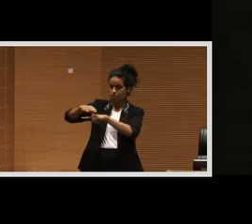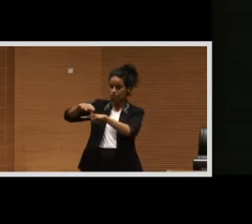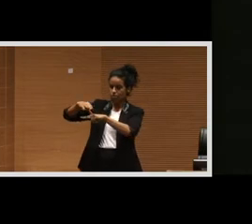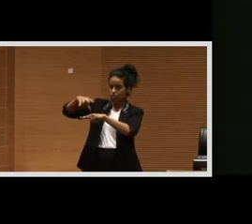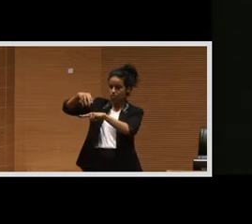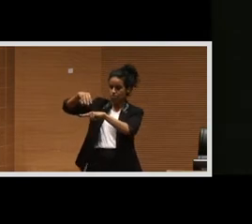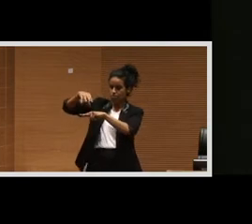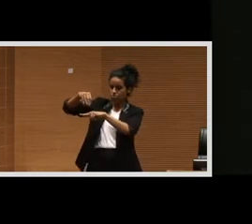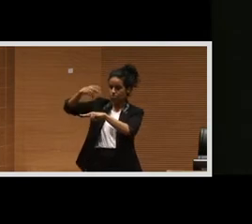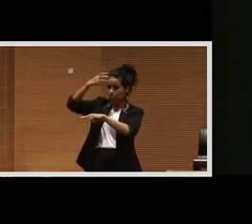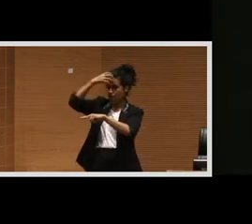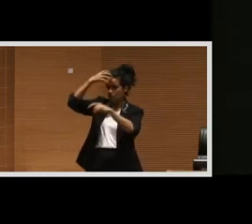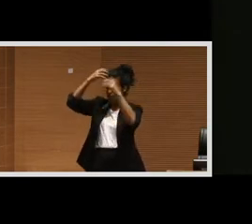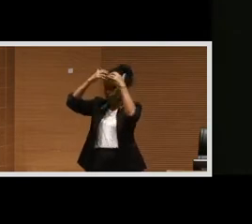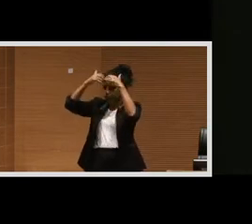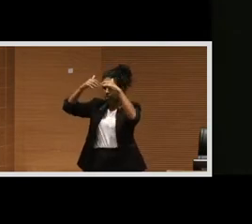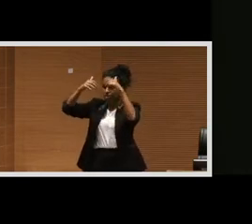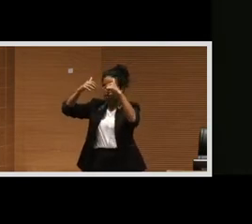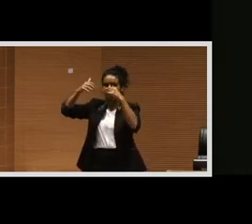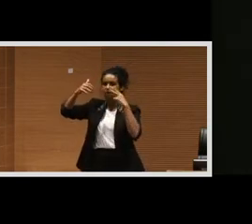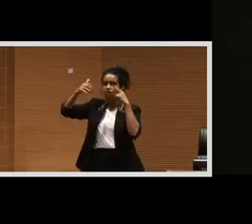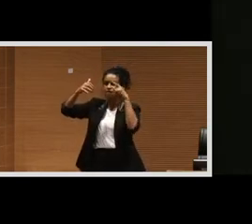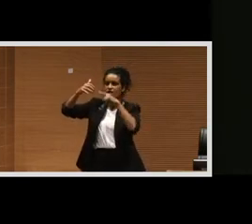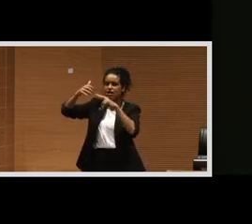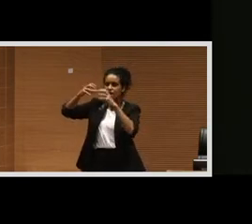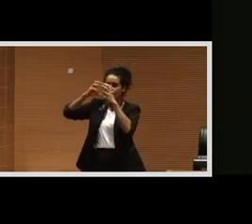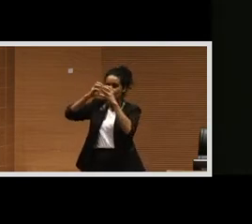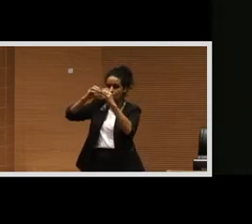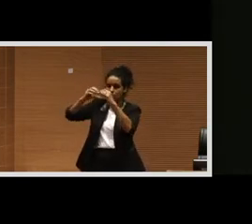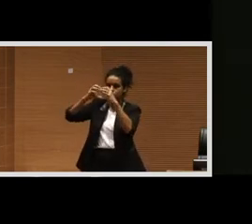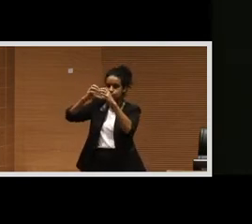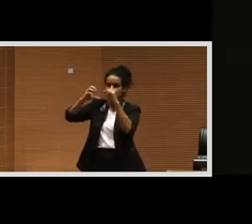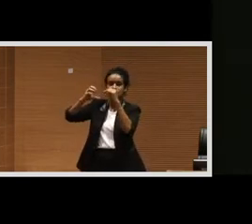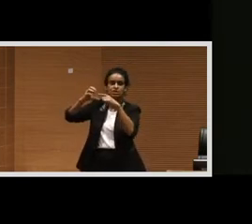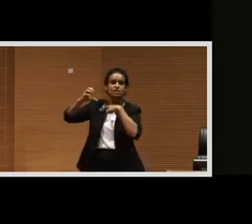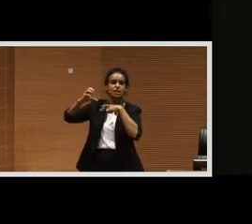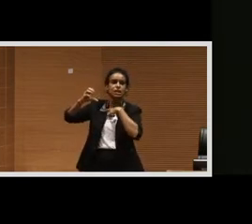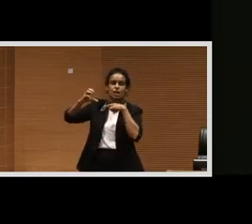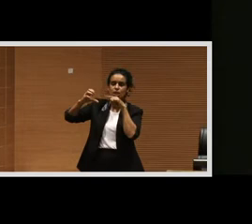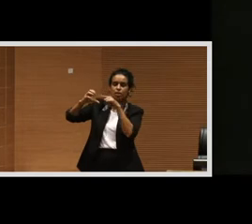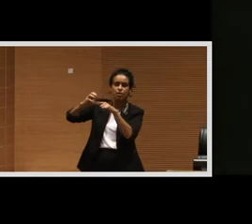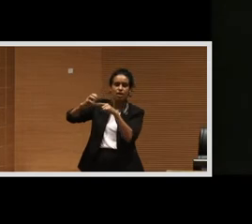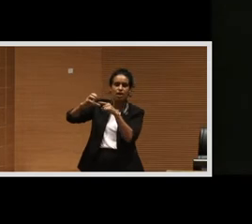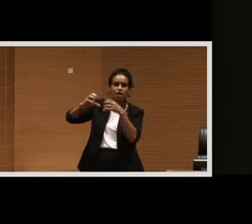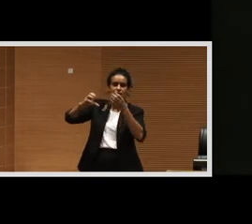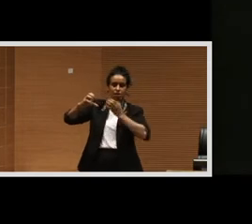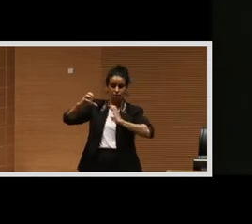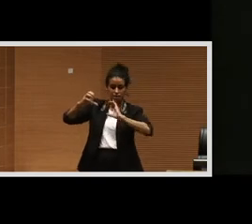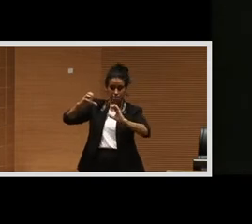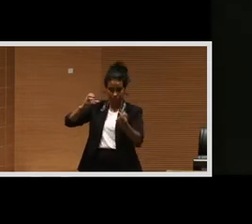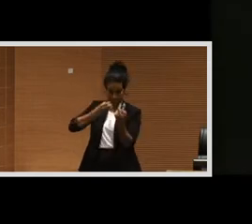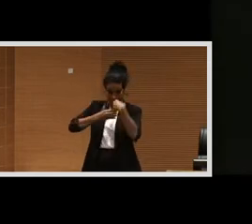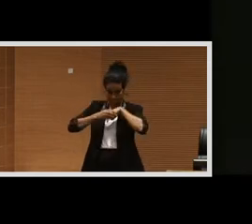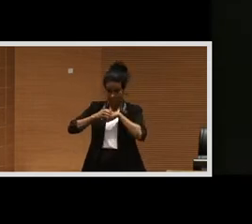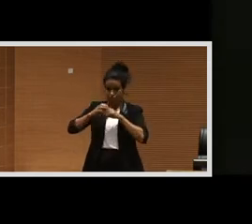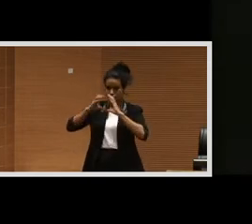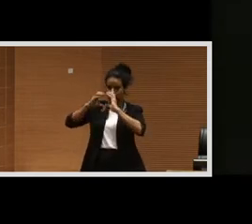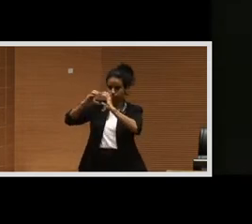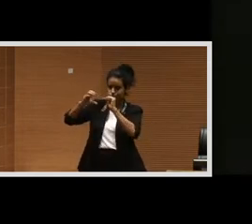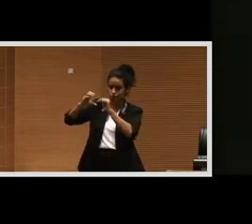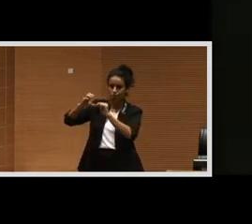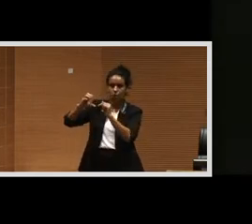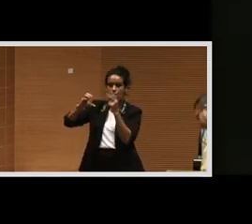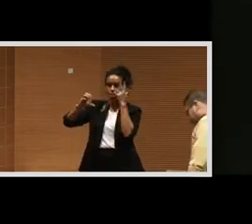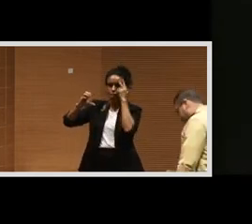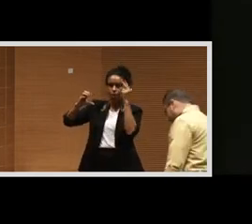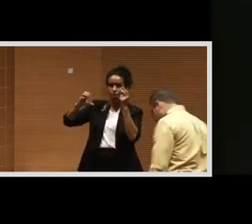de pão e quem é inatamente criminoso. E fizeram muita pesquisa para isso, propondo fazer